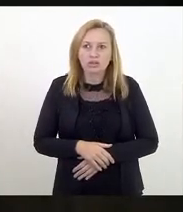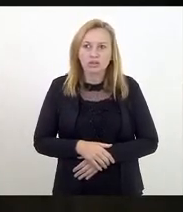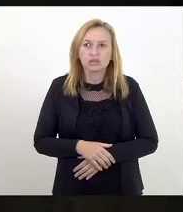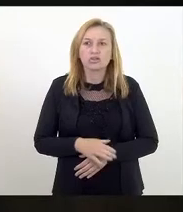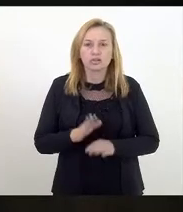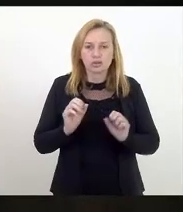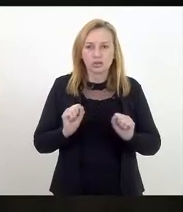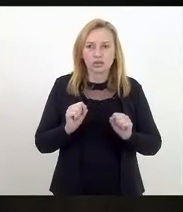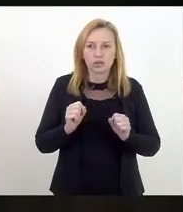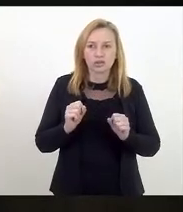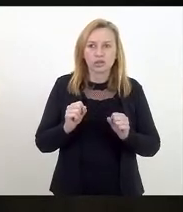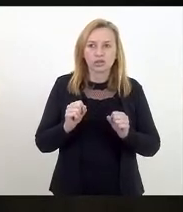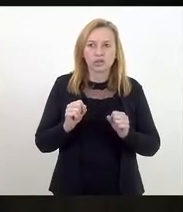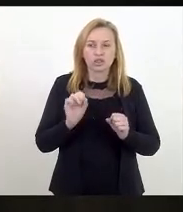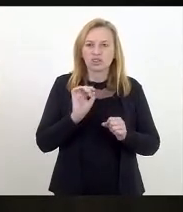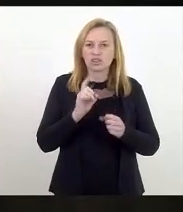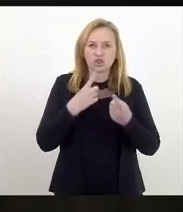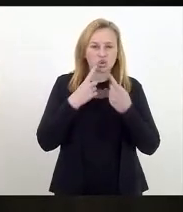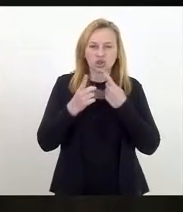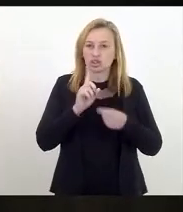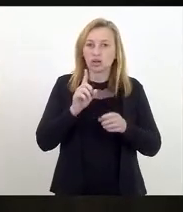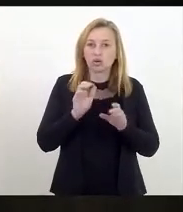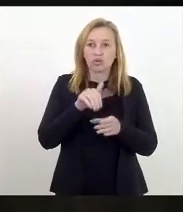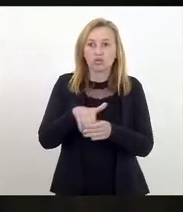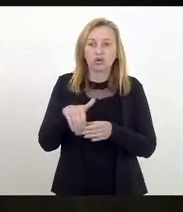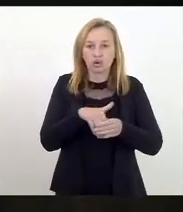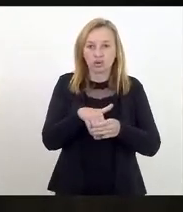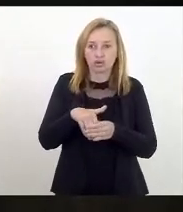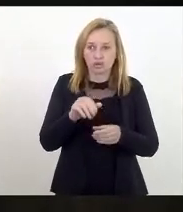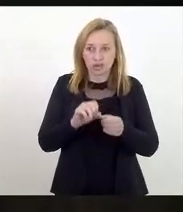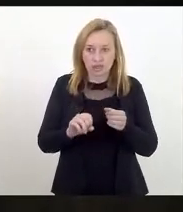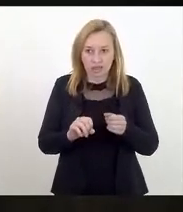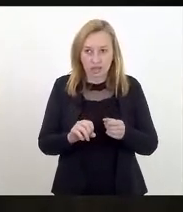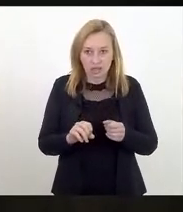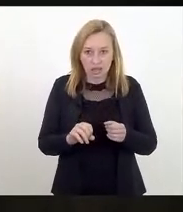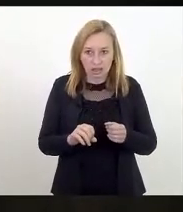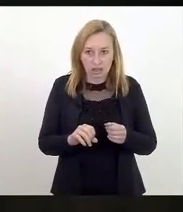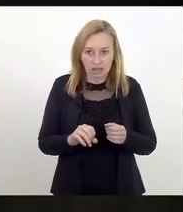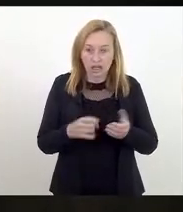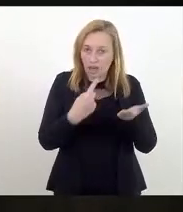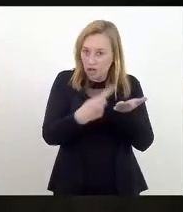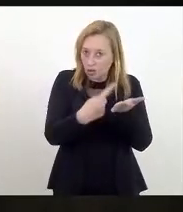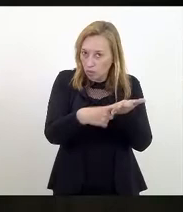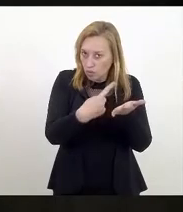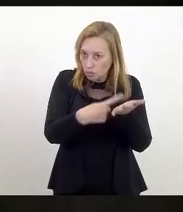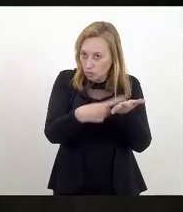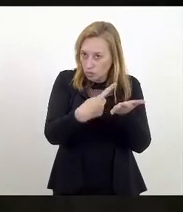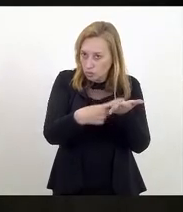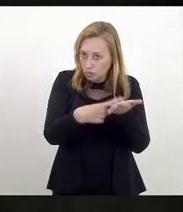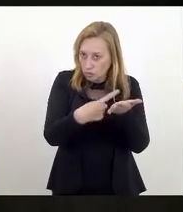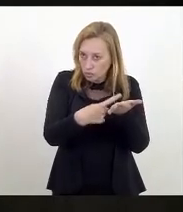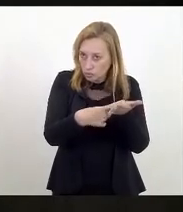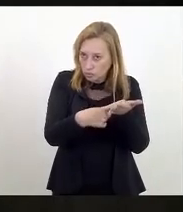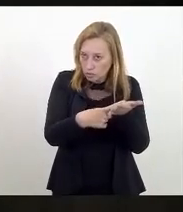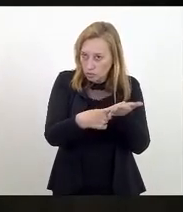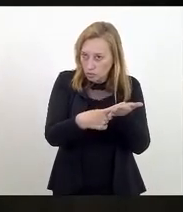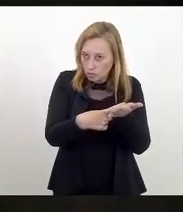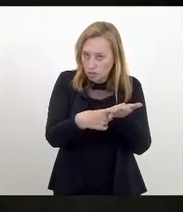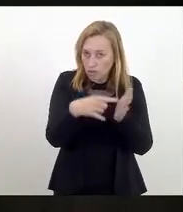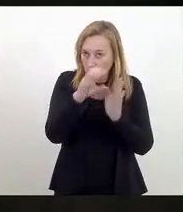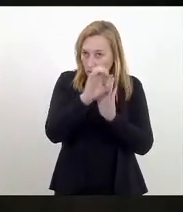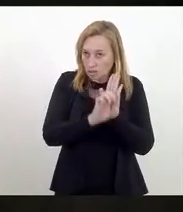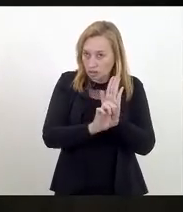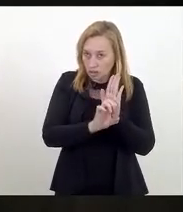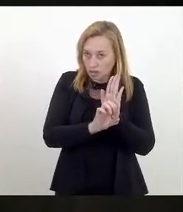discutir o projeto, fazer declaração de voto. Chamava o propôr o acordo, propôr o acordo nas emendas,